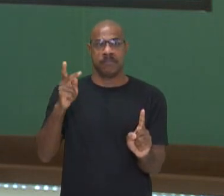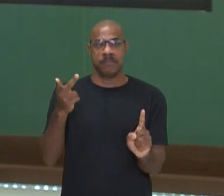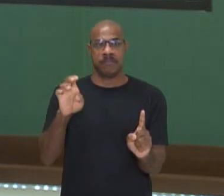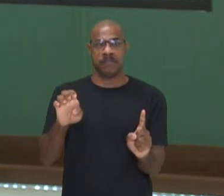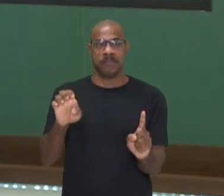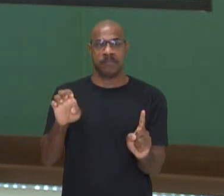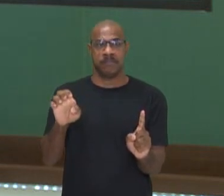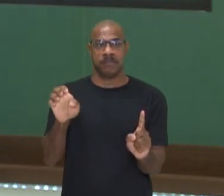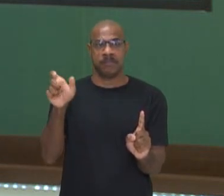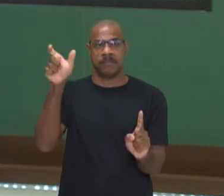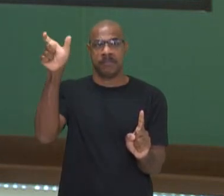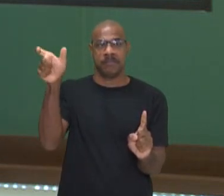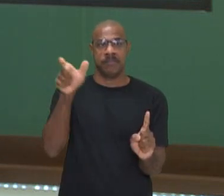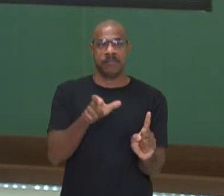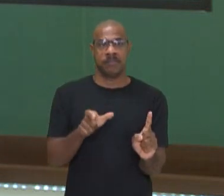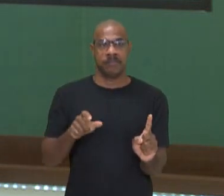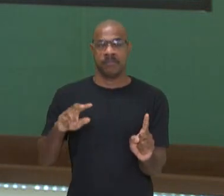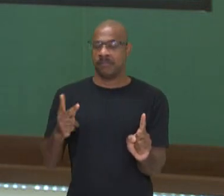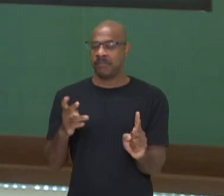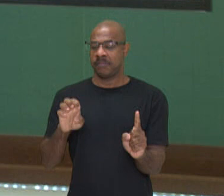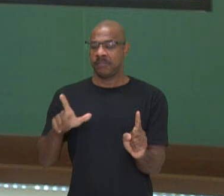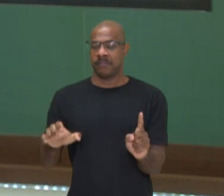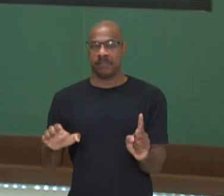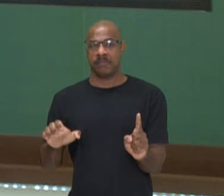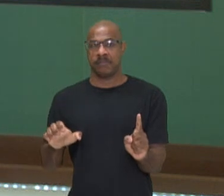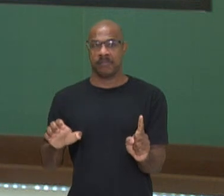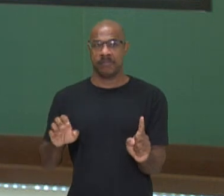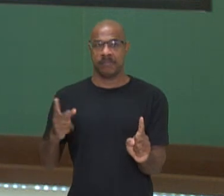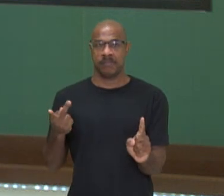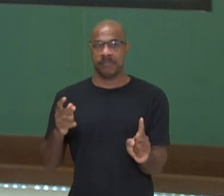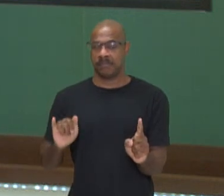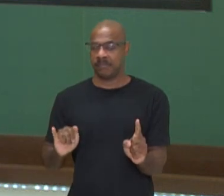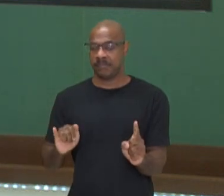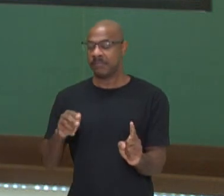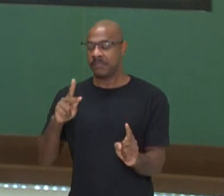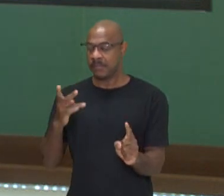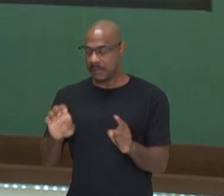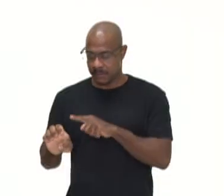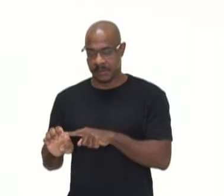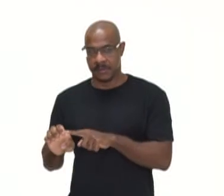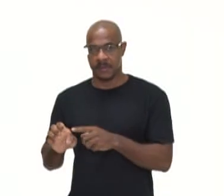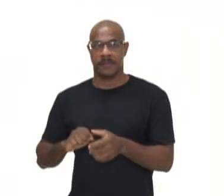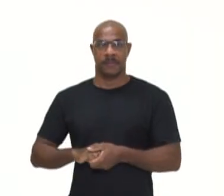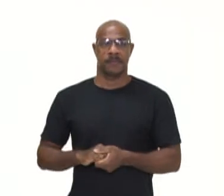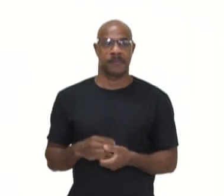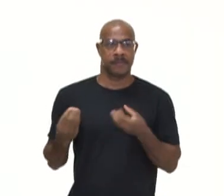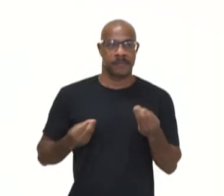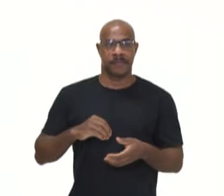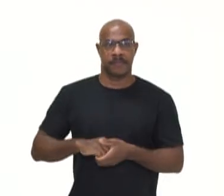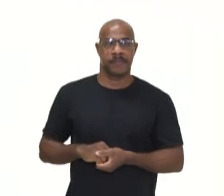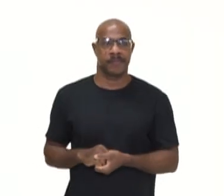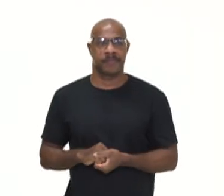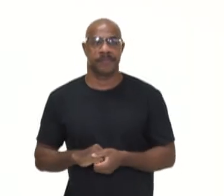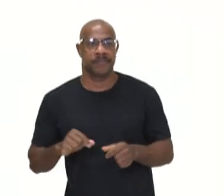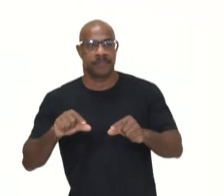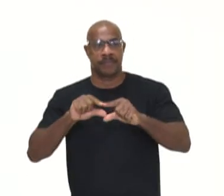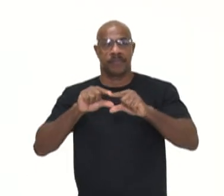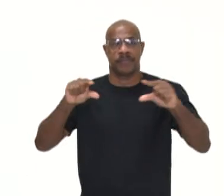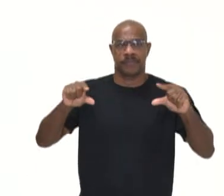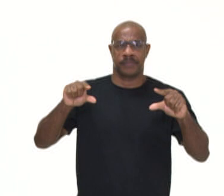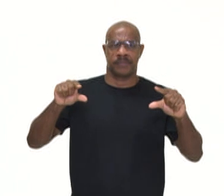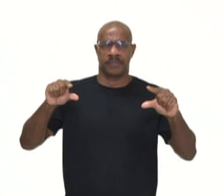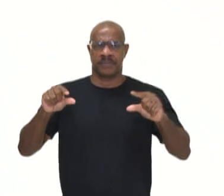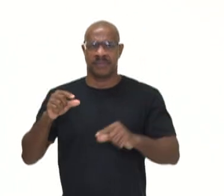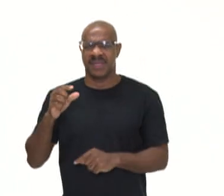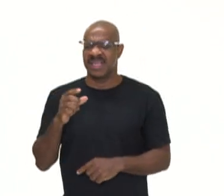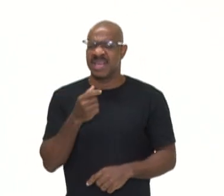é um menino, ele, he e por aí vai. Bora ver aqui, ó. English is easy, isn't it? Inglês é